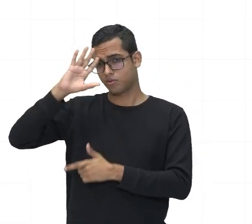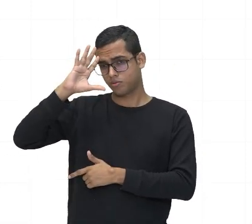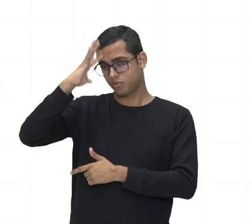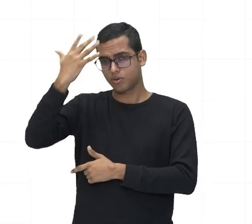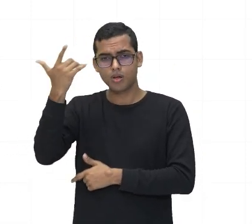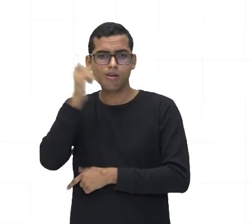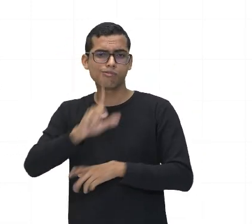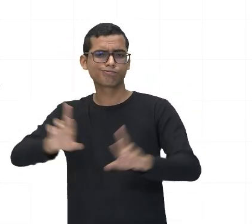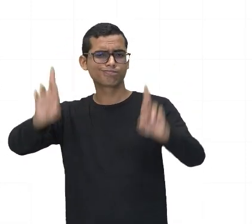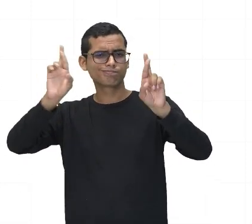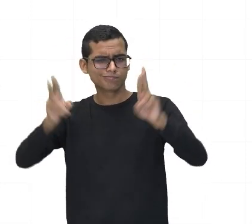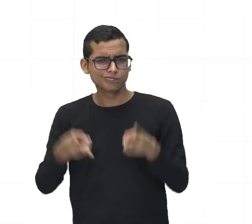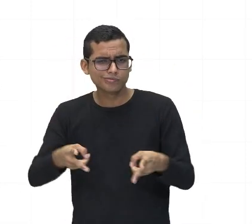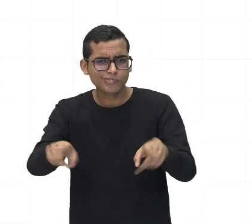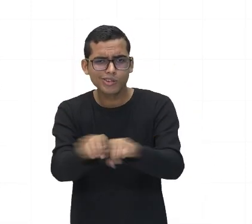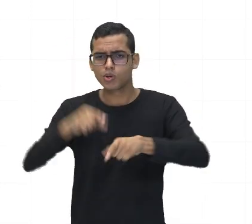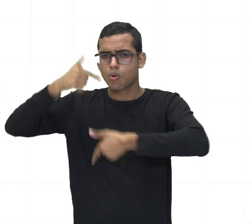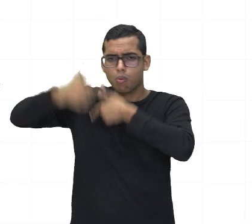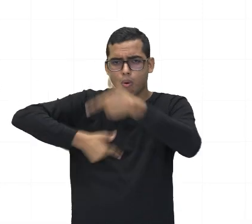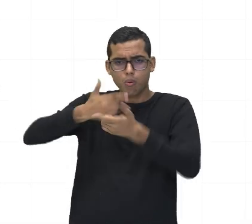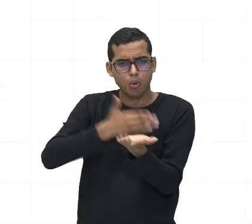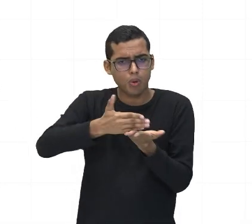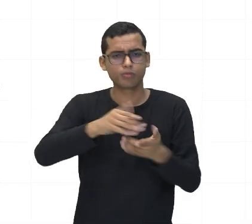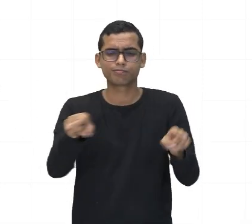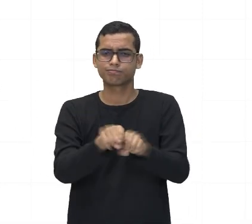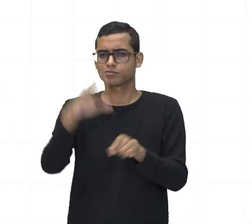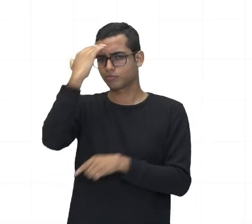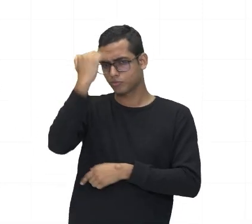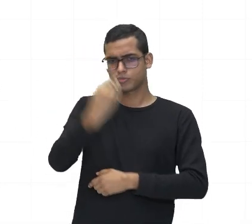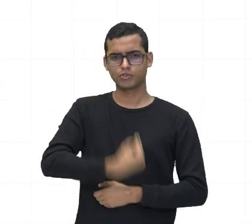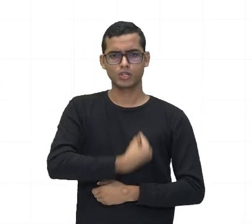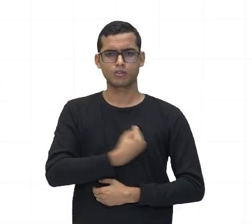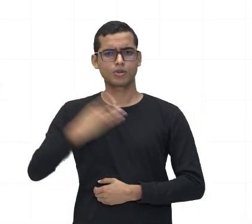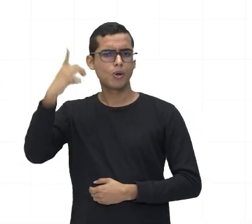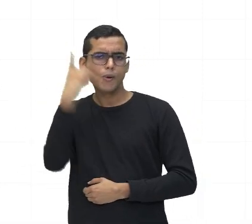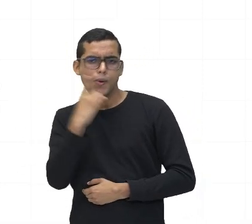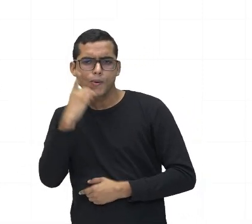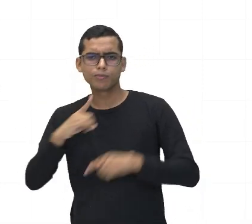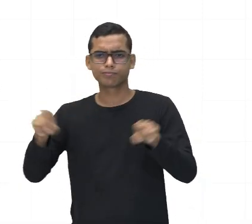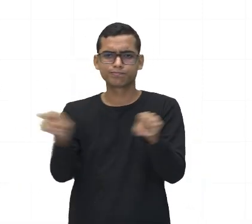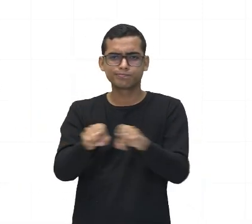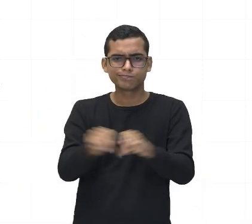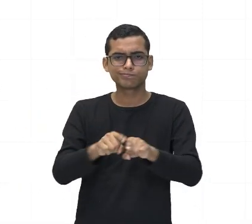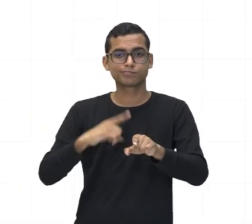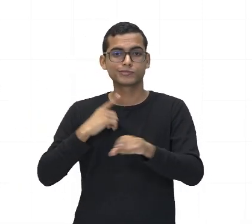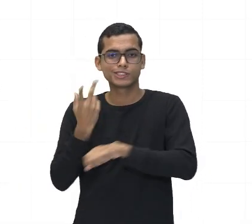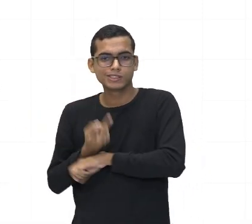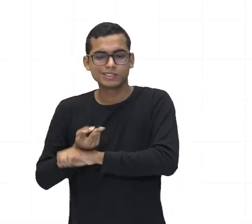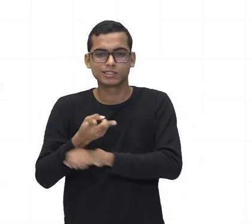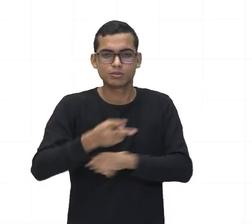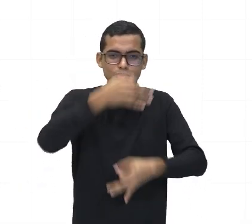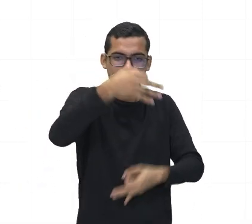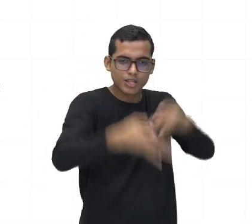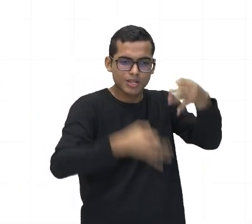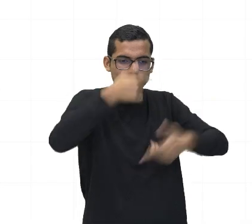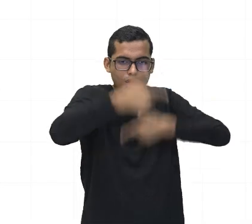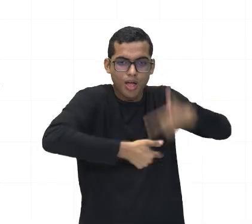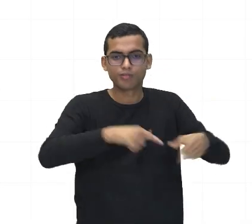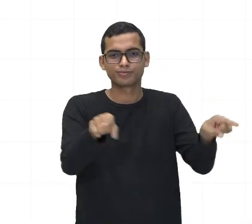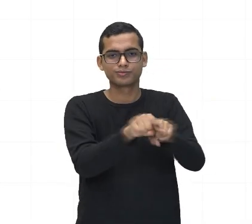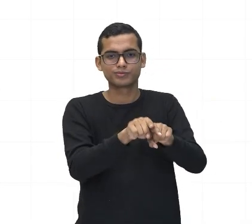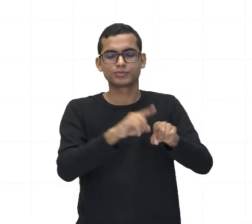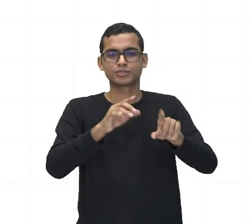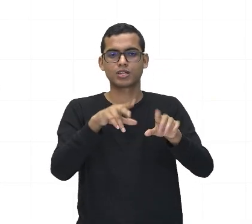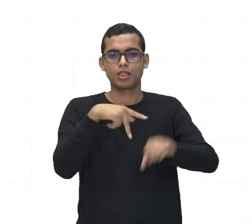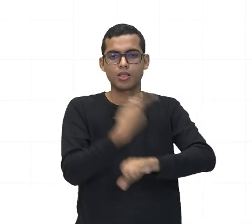esperança, porém, que comece a trabalhar, que saiba viver o dia a dia, que procure o trabalho de justiça e a